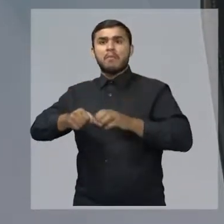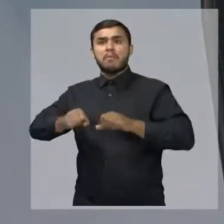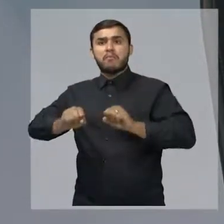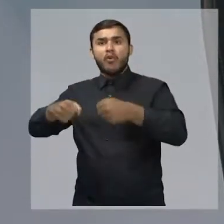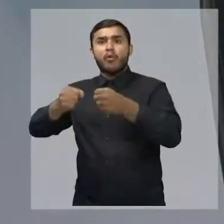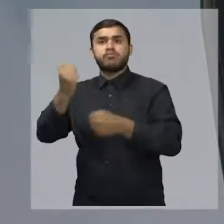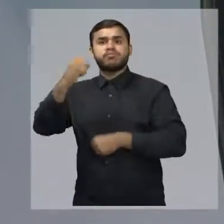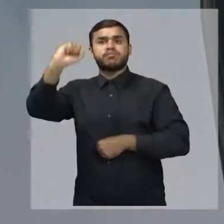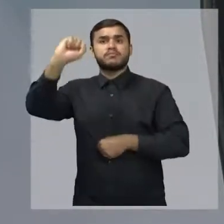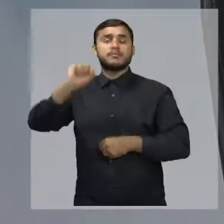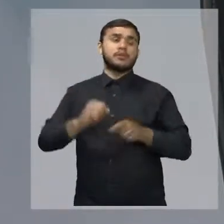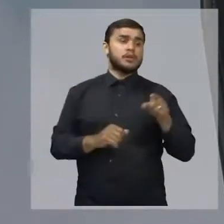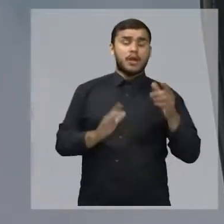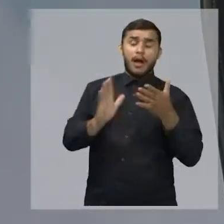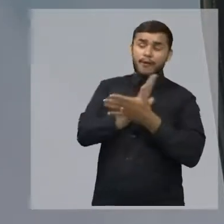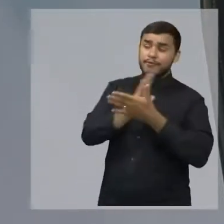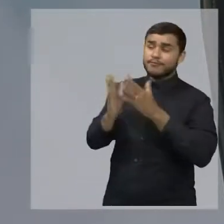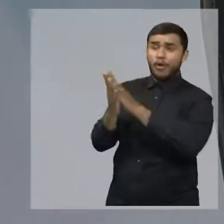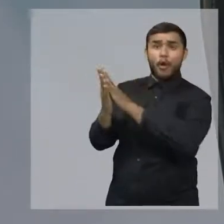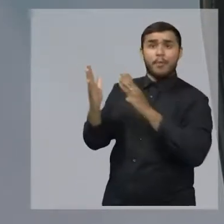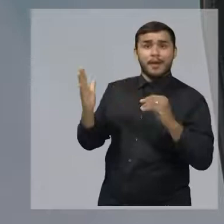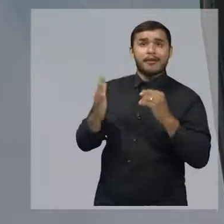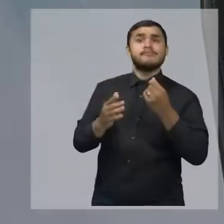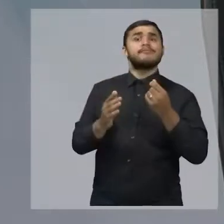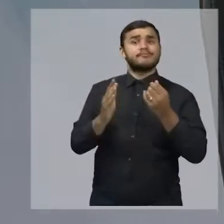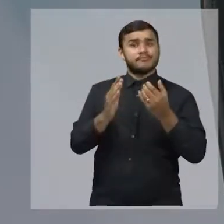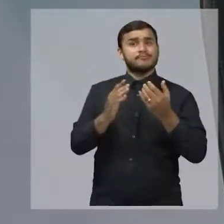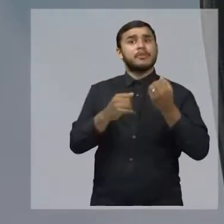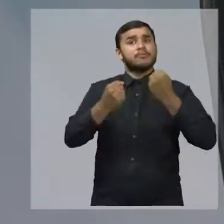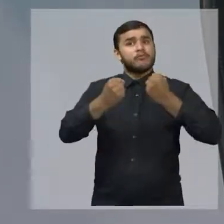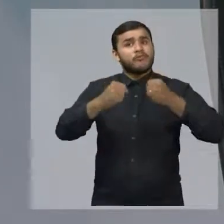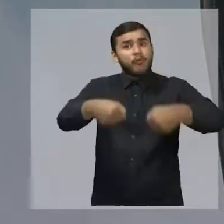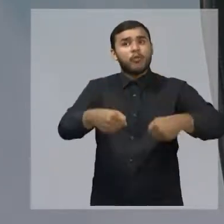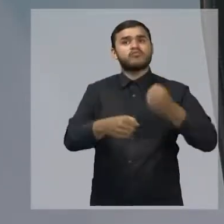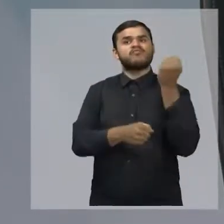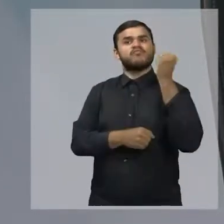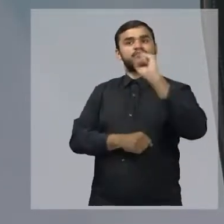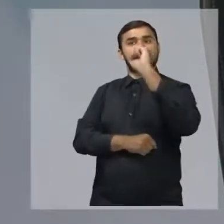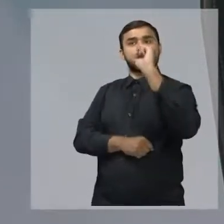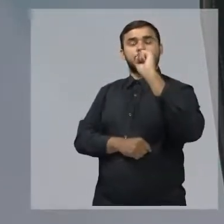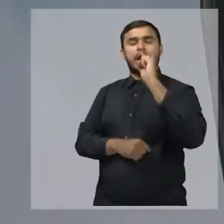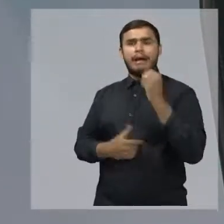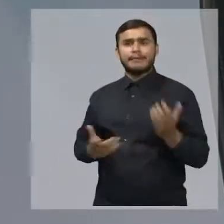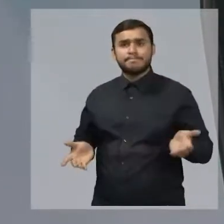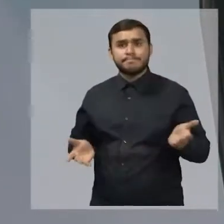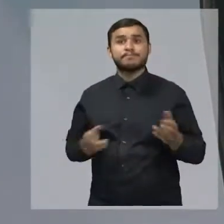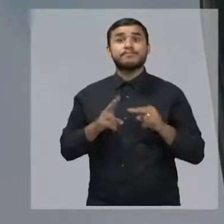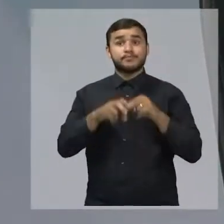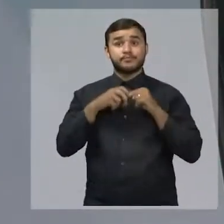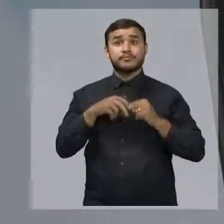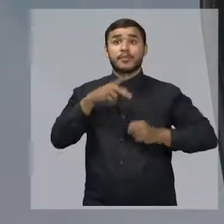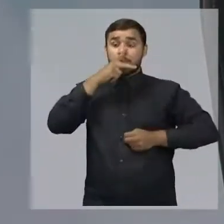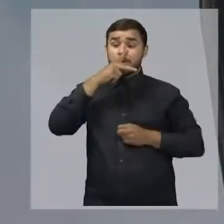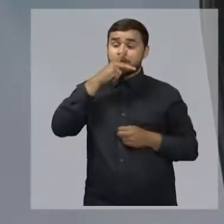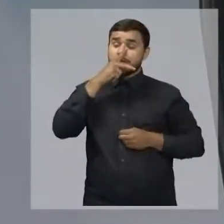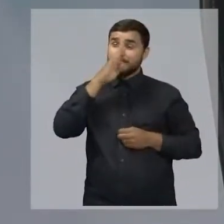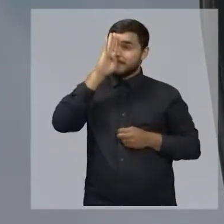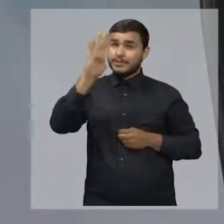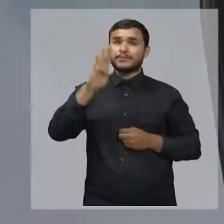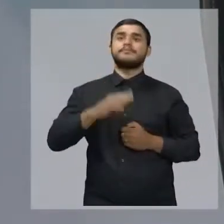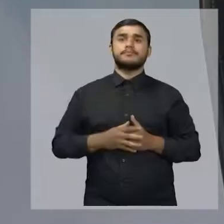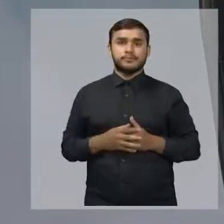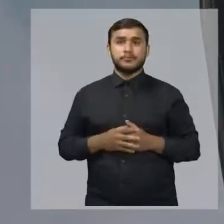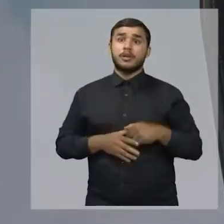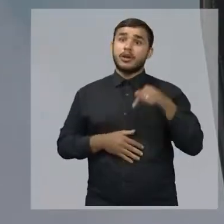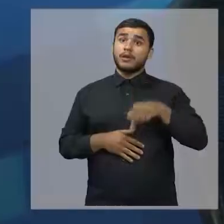acho que a tendência seriam de partidos de fato menores, com uma grande capacidade de negociação em frentes partidárias. Né? Isso é uma questão que passa